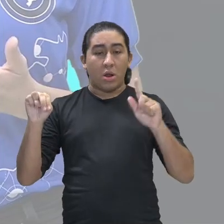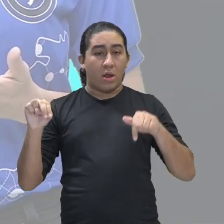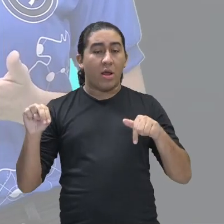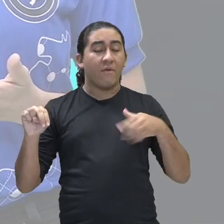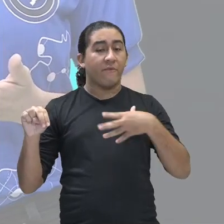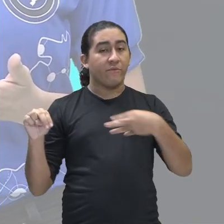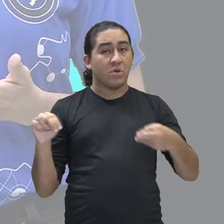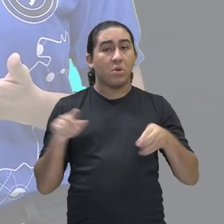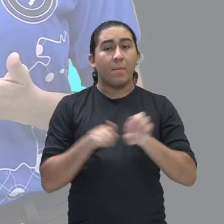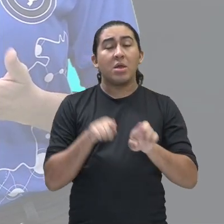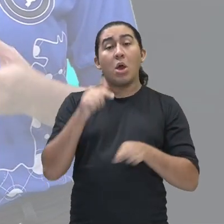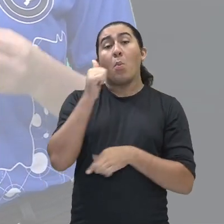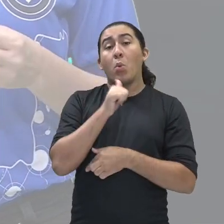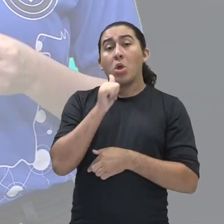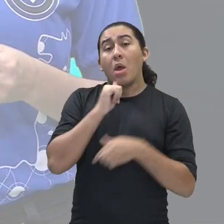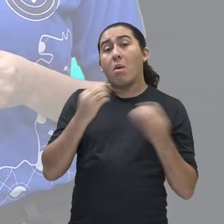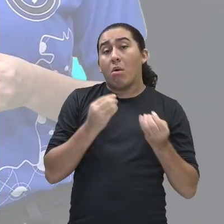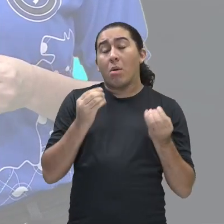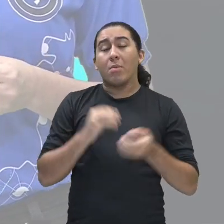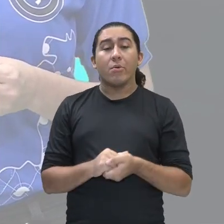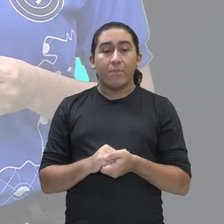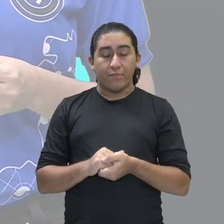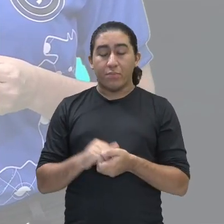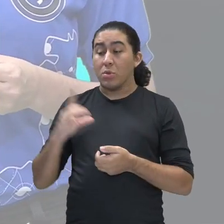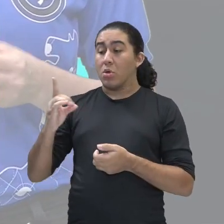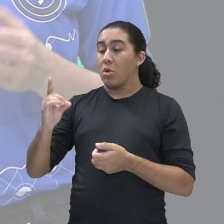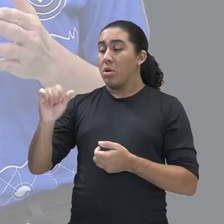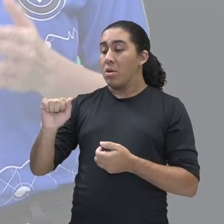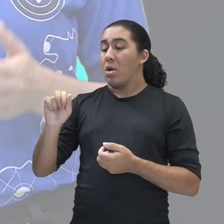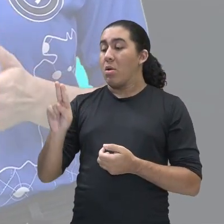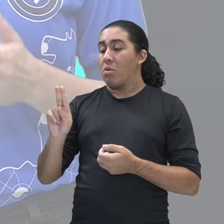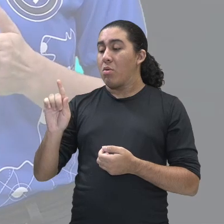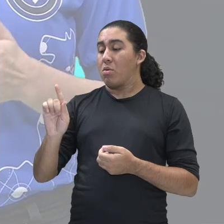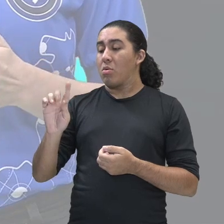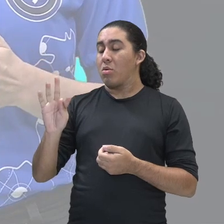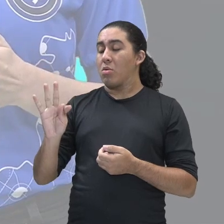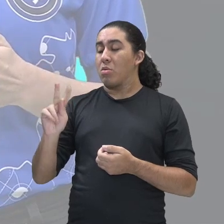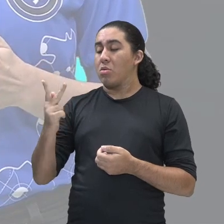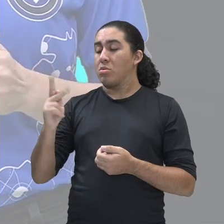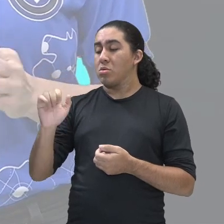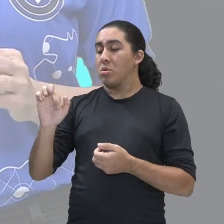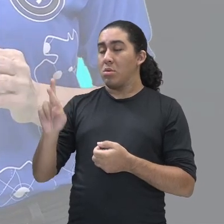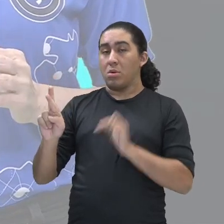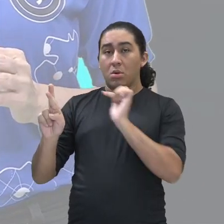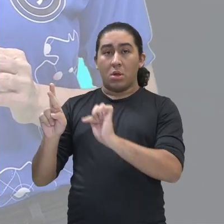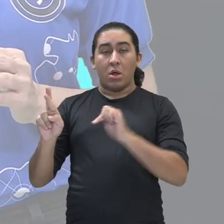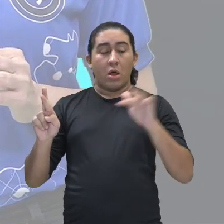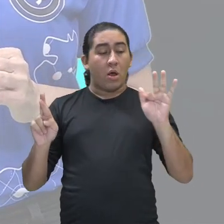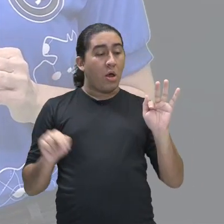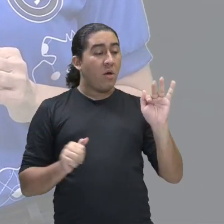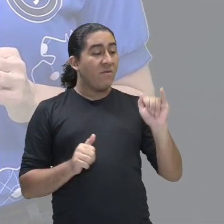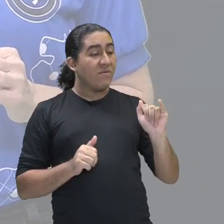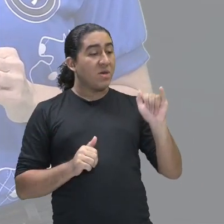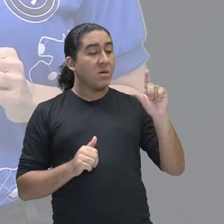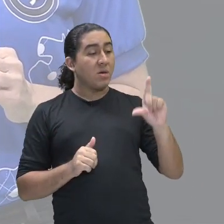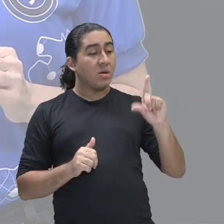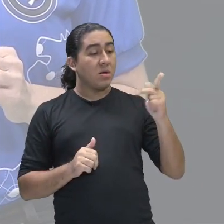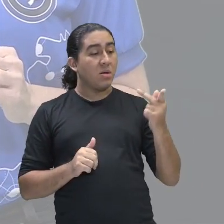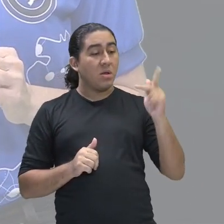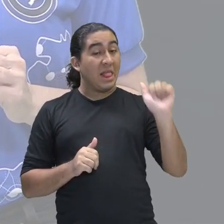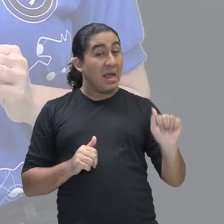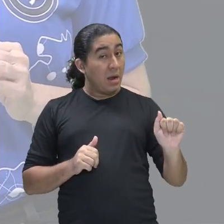que é filha? Palavra filha aqui, ó. Daughter, daughter. Observe que tem um G lá no